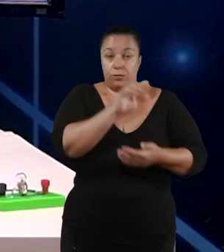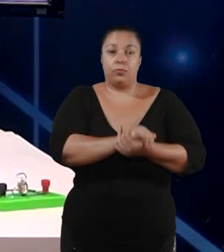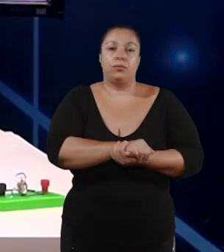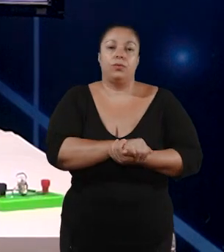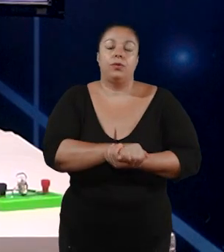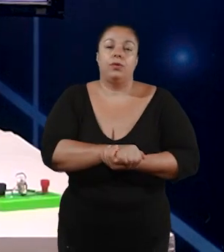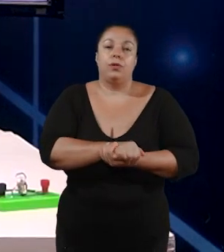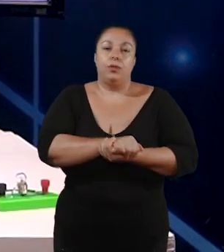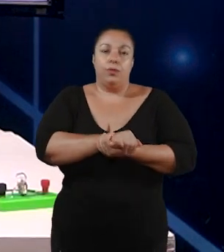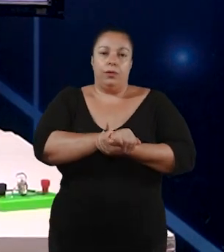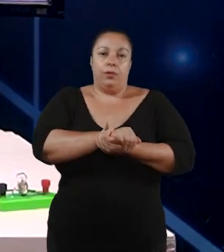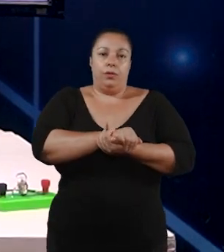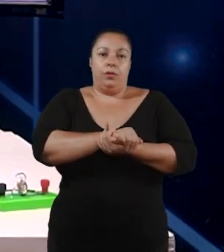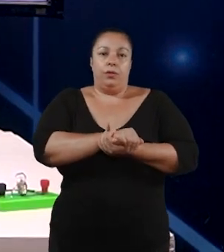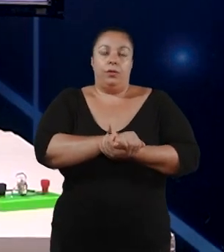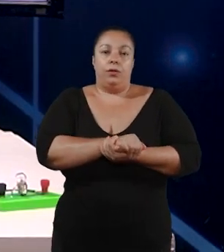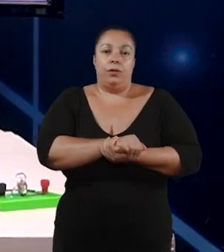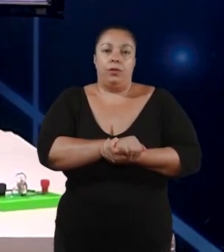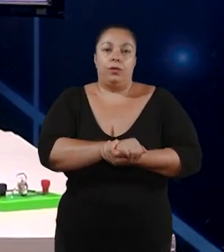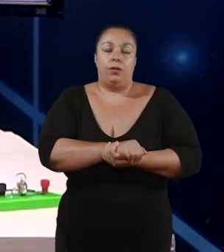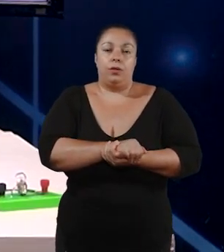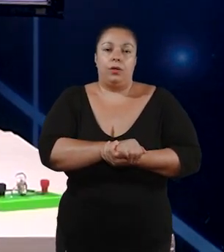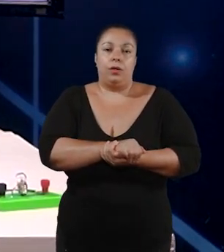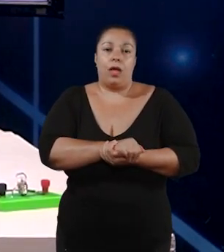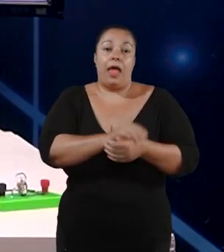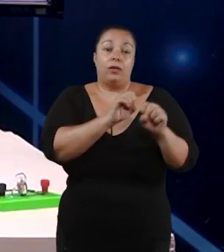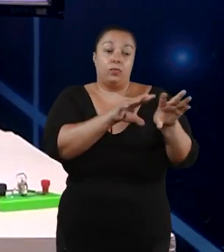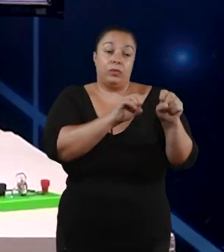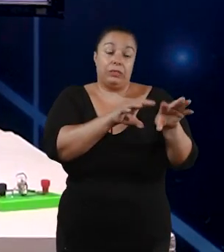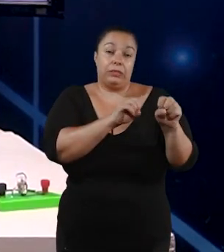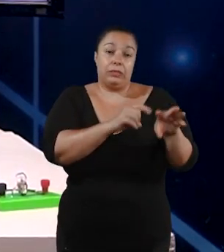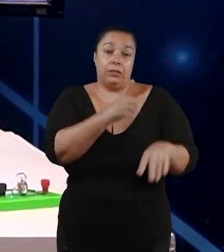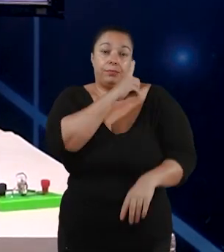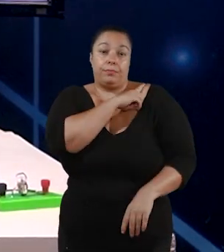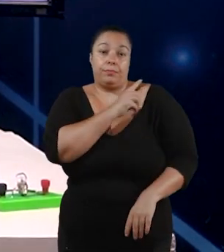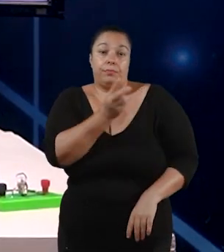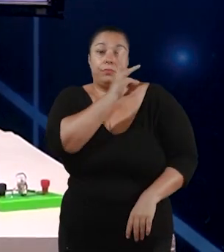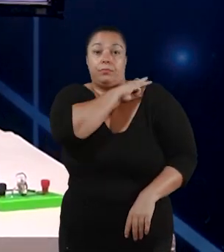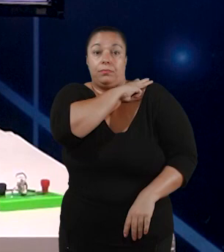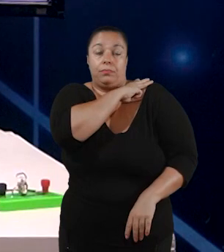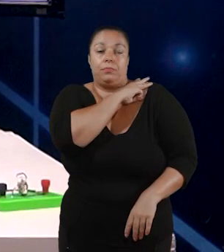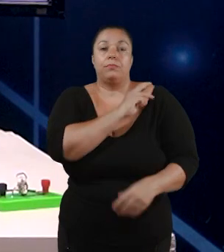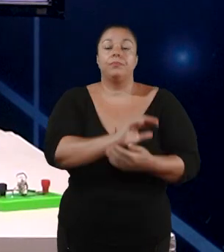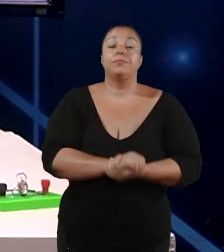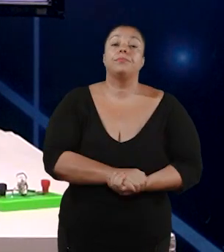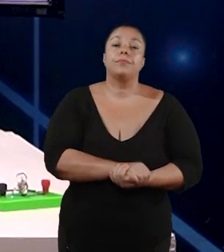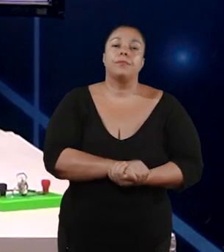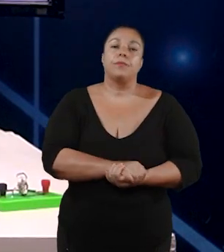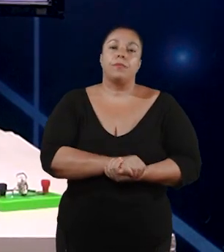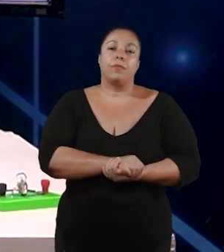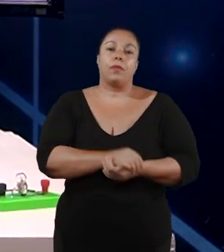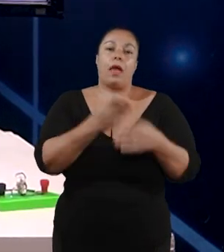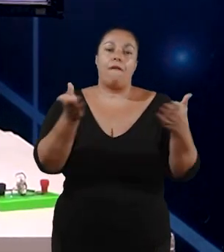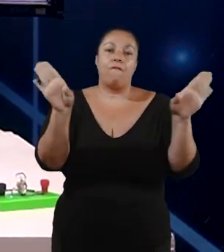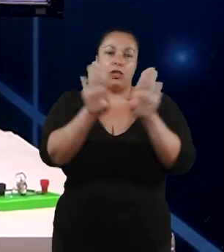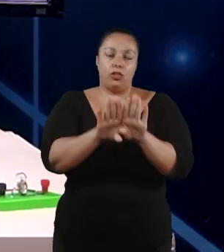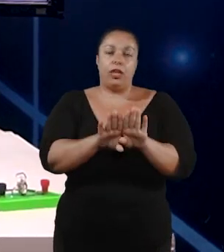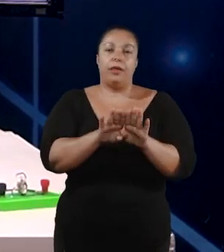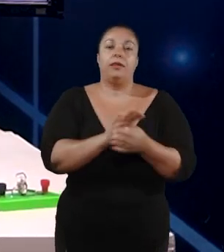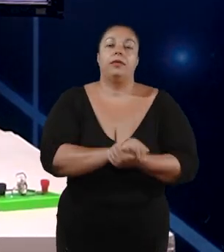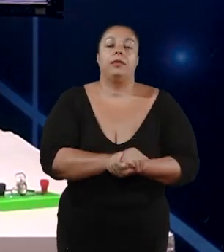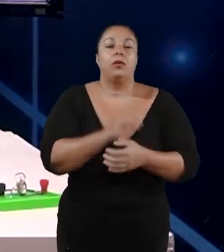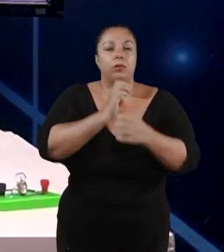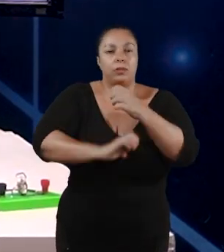no ensino médio você vai ver isso com mais intensidade, você vai ver isso mais vezes. Então, de novo, ó, fechei o interruptor,